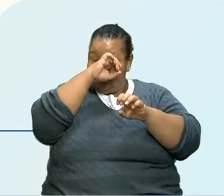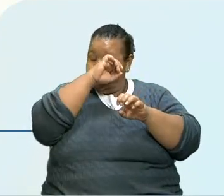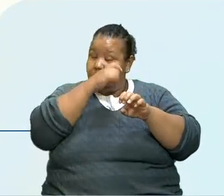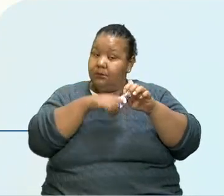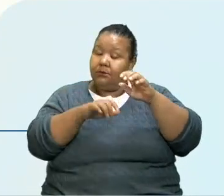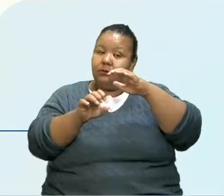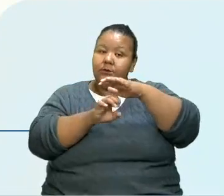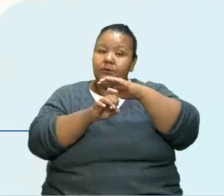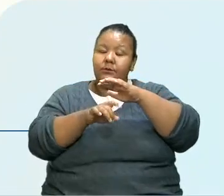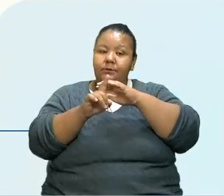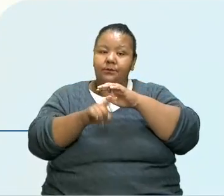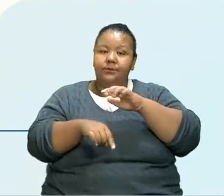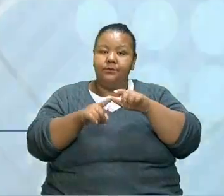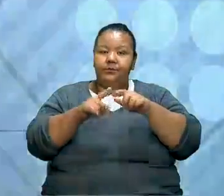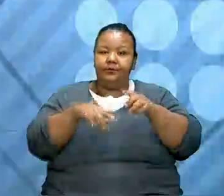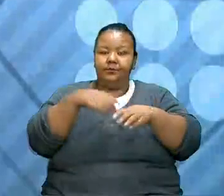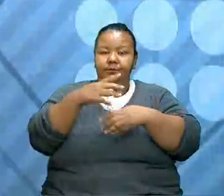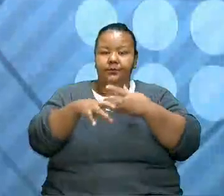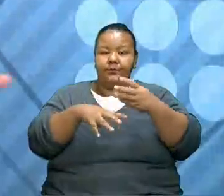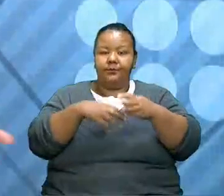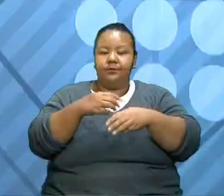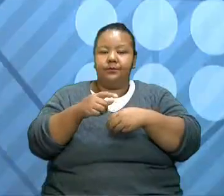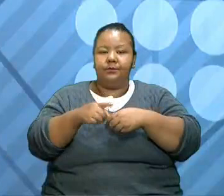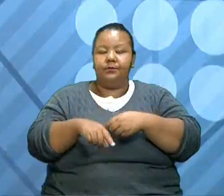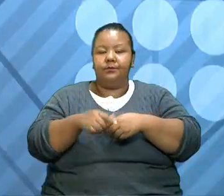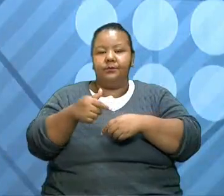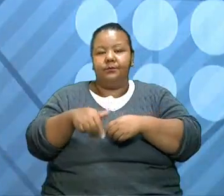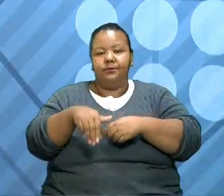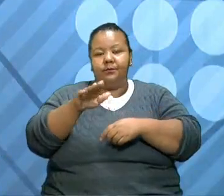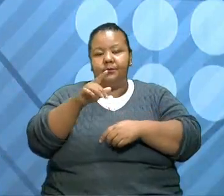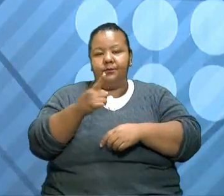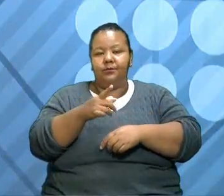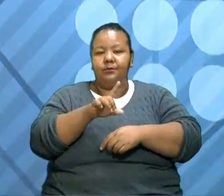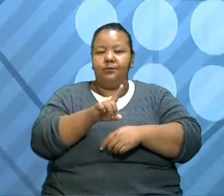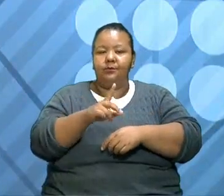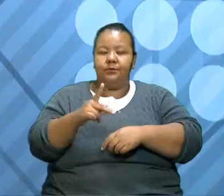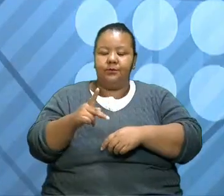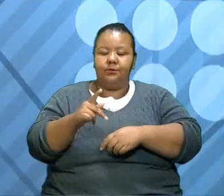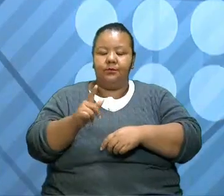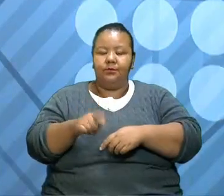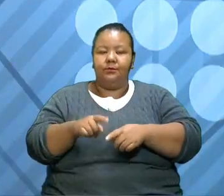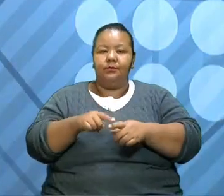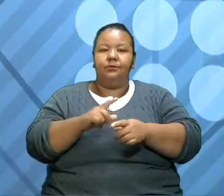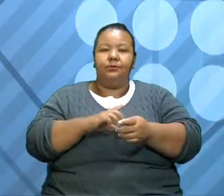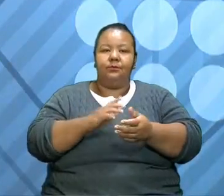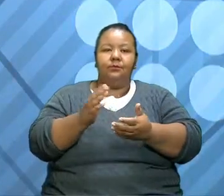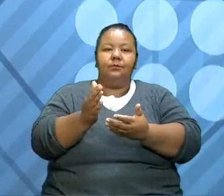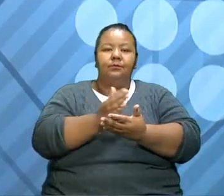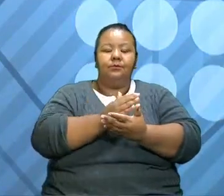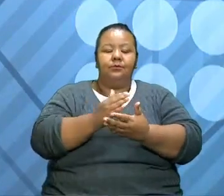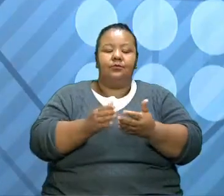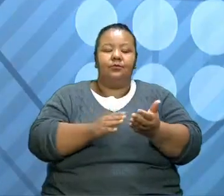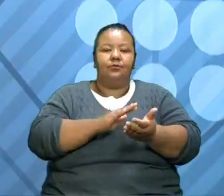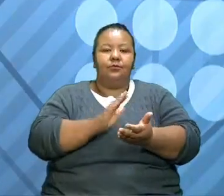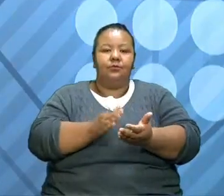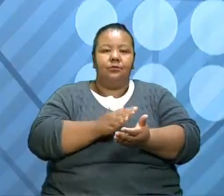organizacional, dessa estrutura mista, corresponder mais de um departamento. Já é aceito em algumas literaturas não